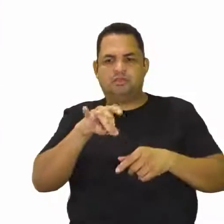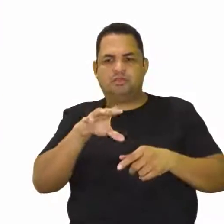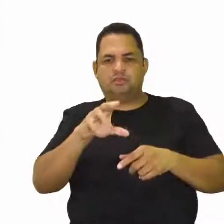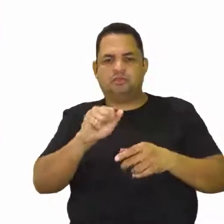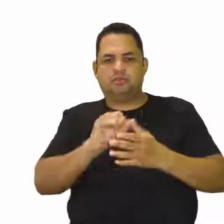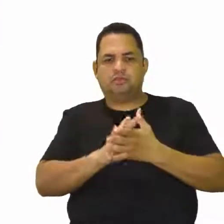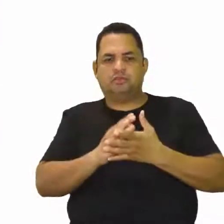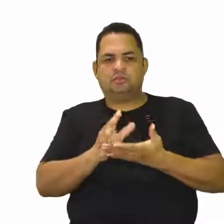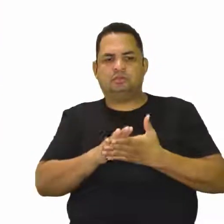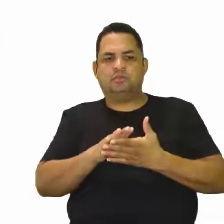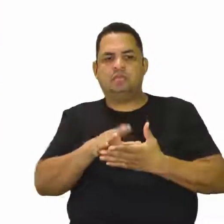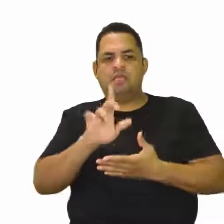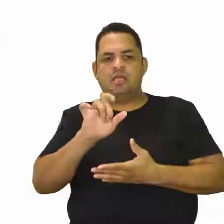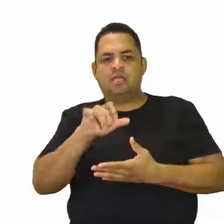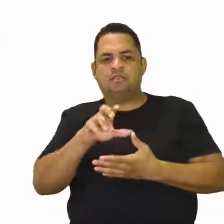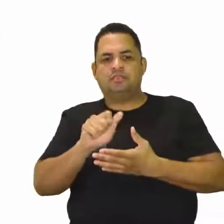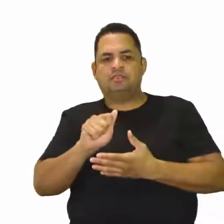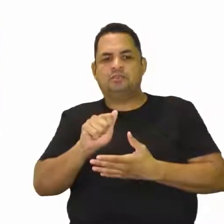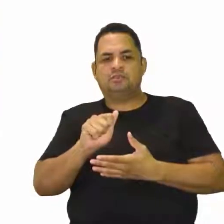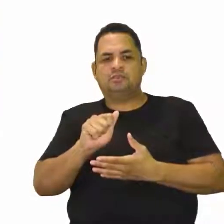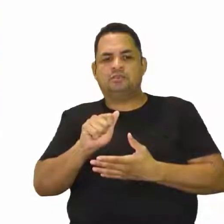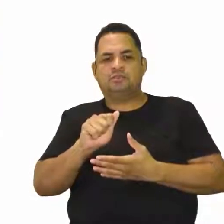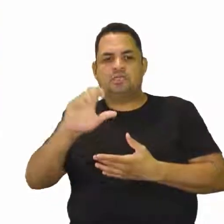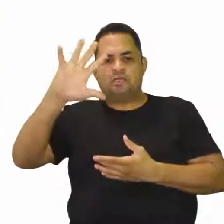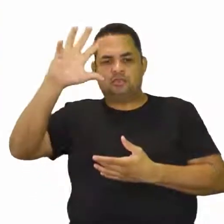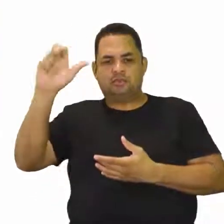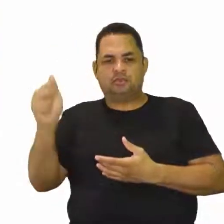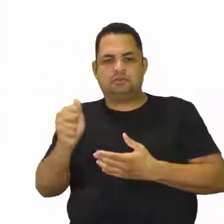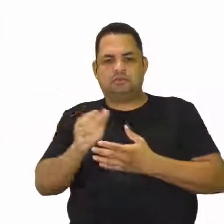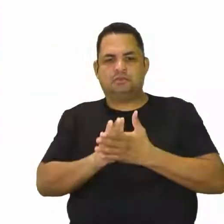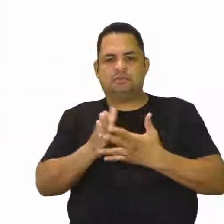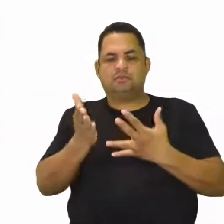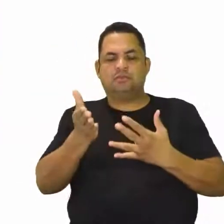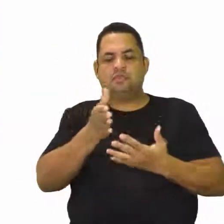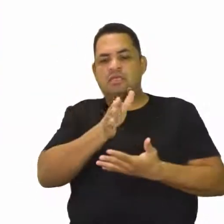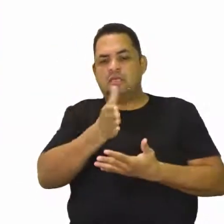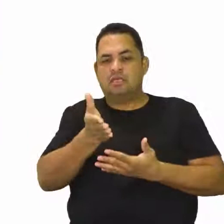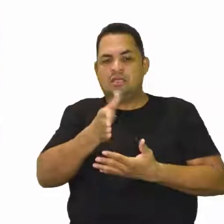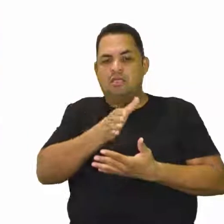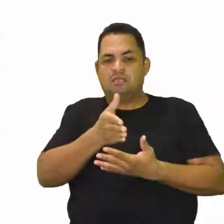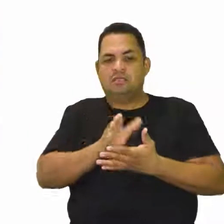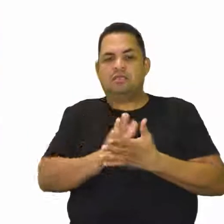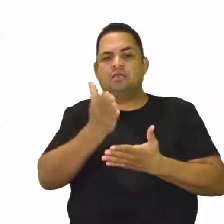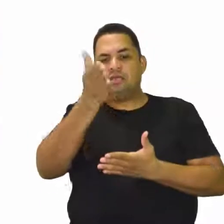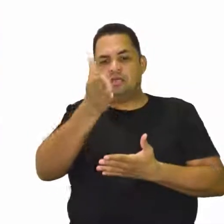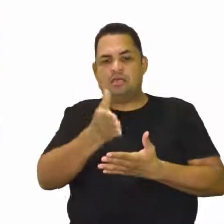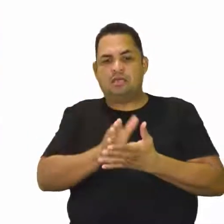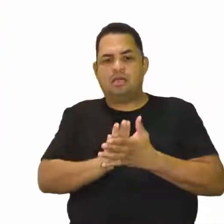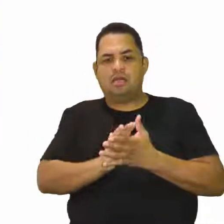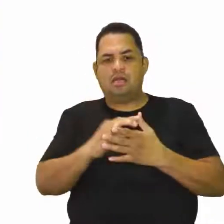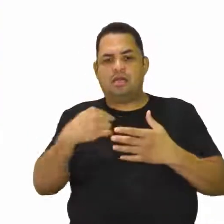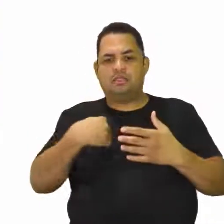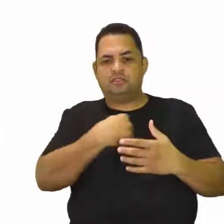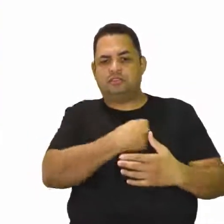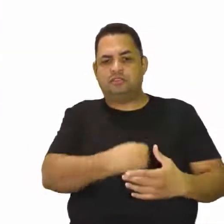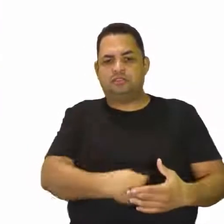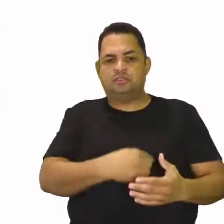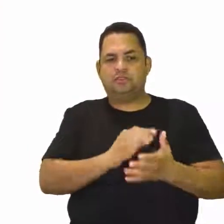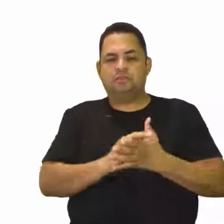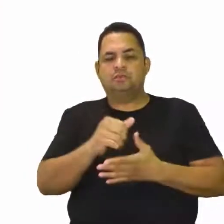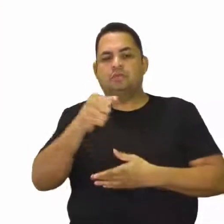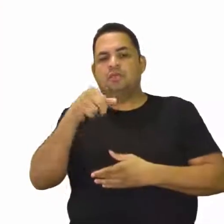a União Soviética. Paralelo ao que estava acontecendo na Europa, estava se expandindo também na